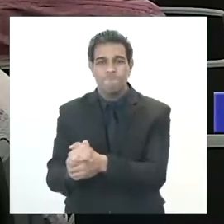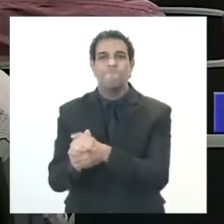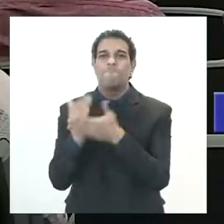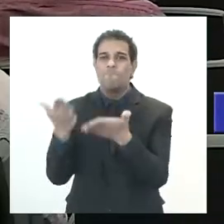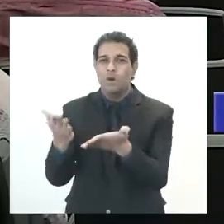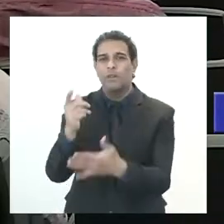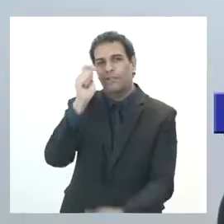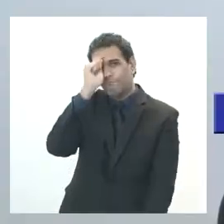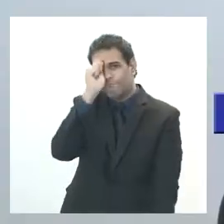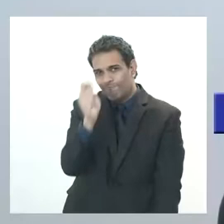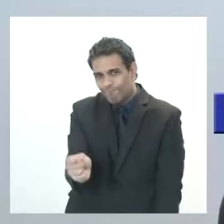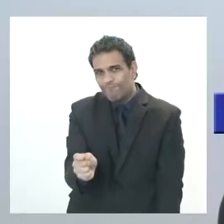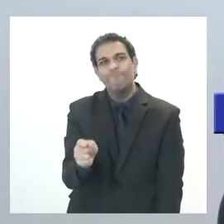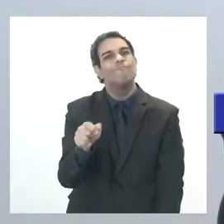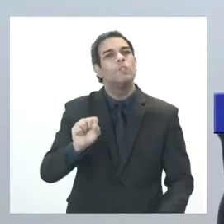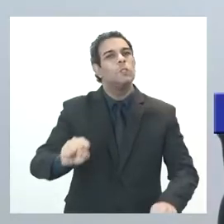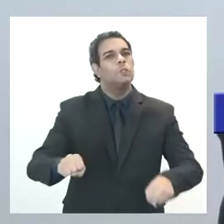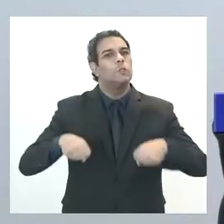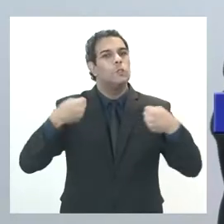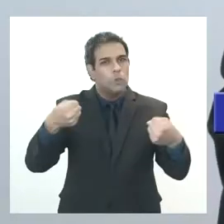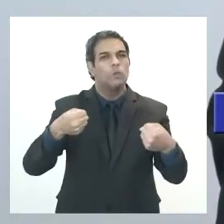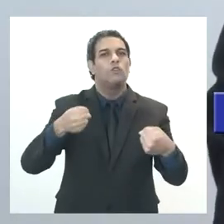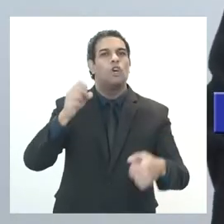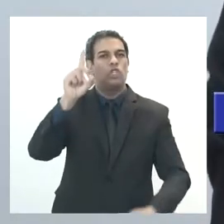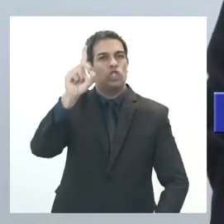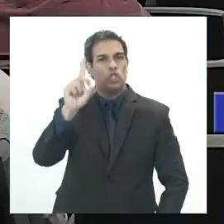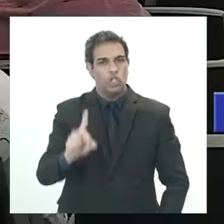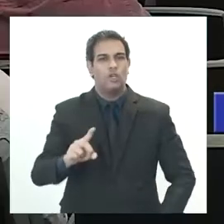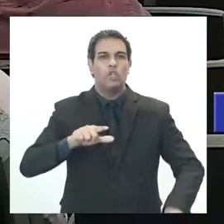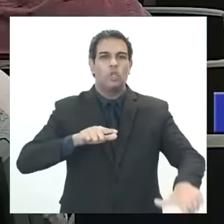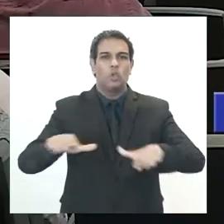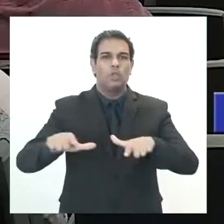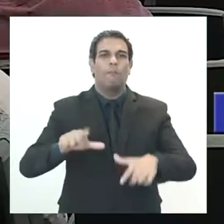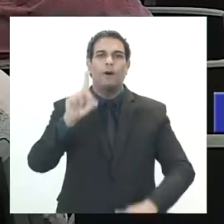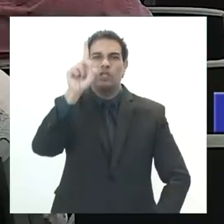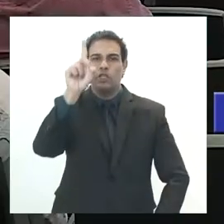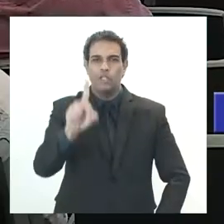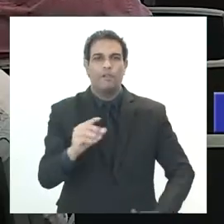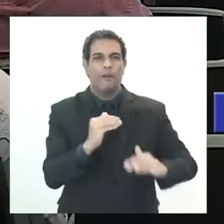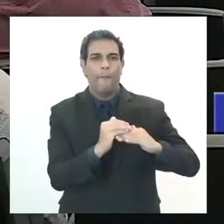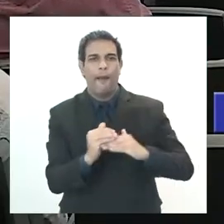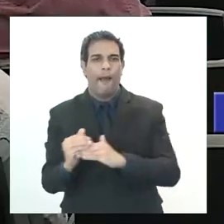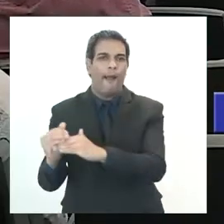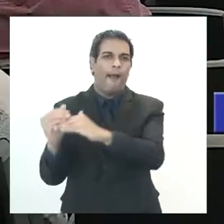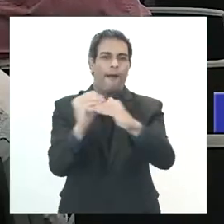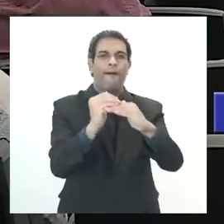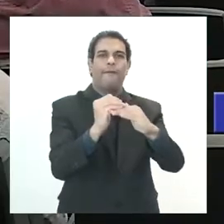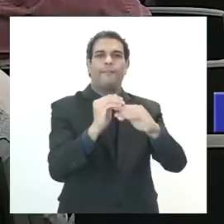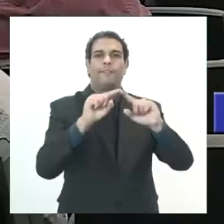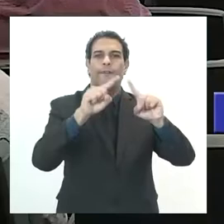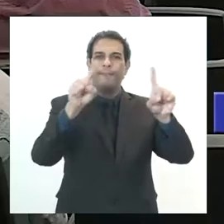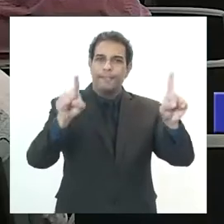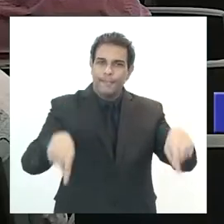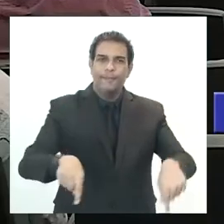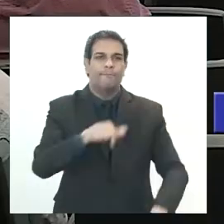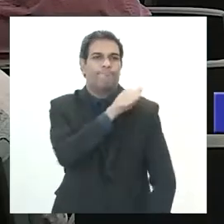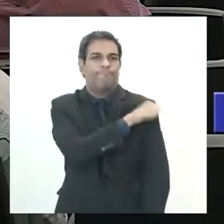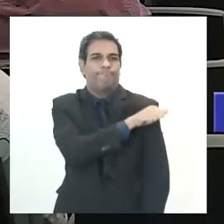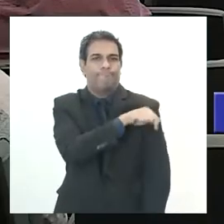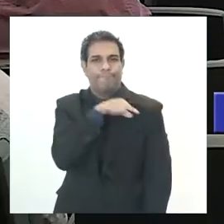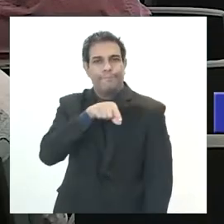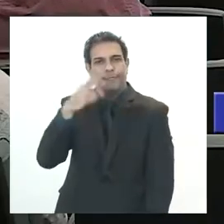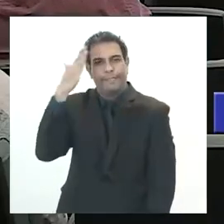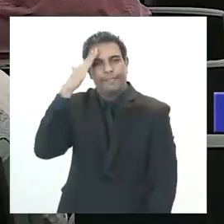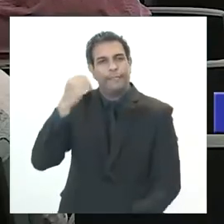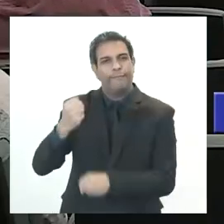vez para tá defendendo o direito dos trabalhadores dos Servidores Públicos do Estado brasileiro já é uma longa